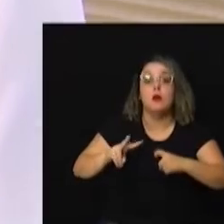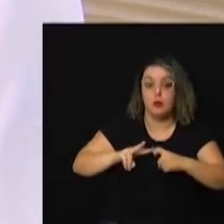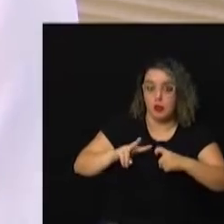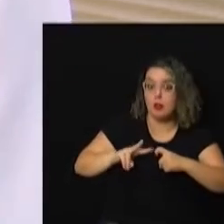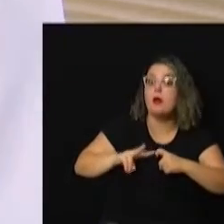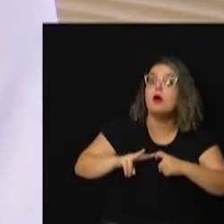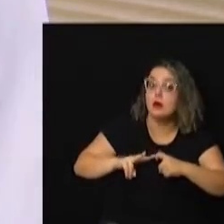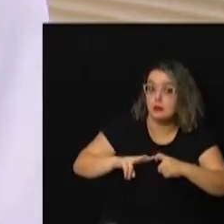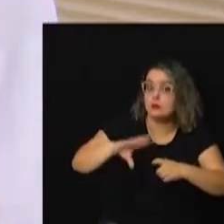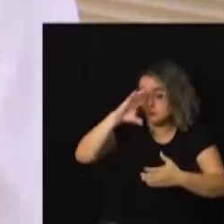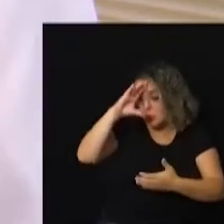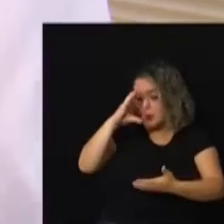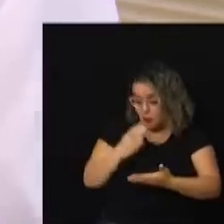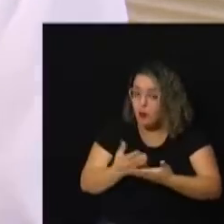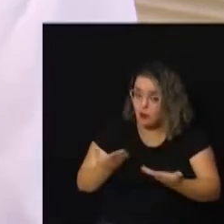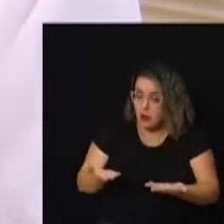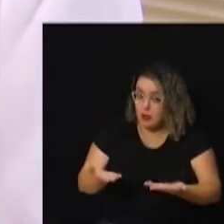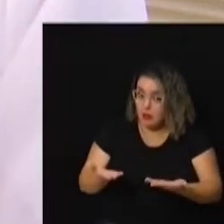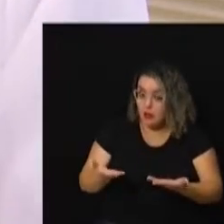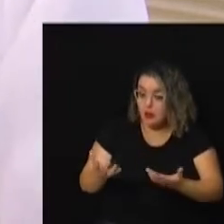Pois é, os animais também têm.